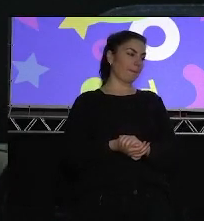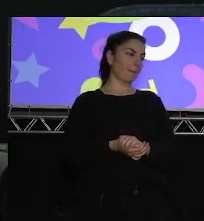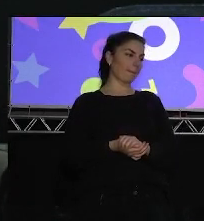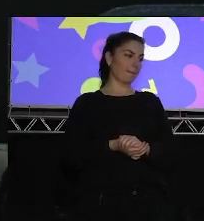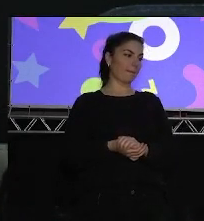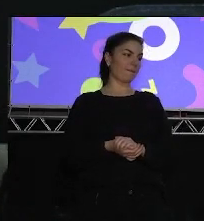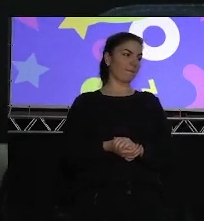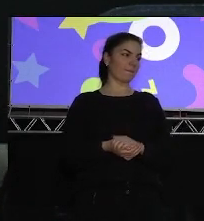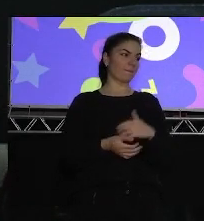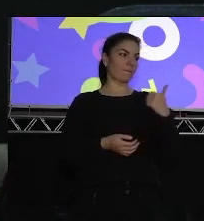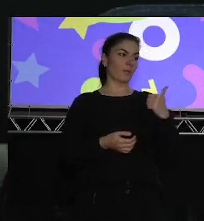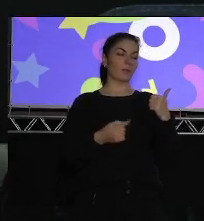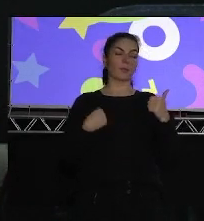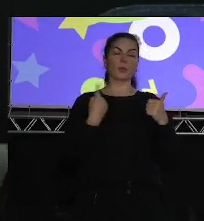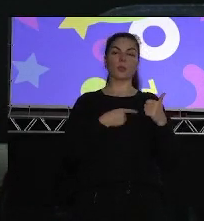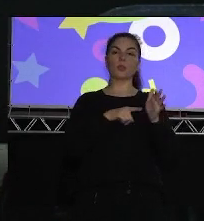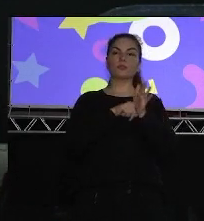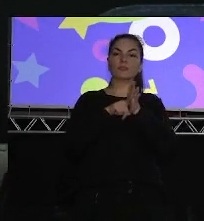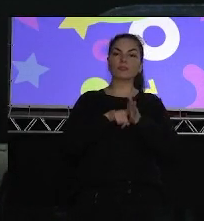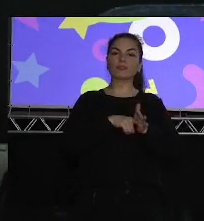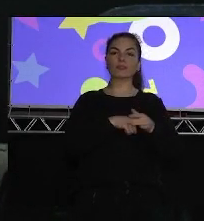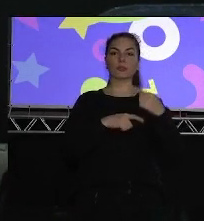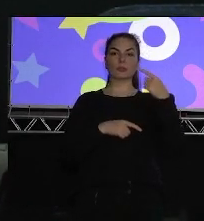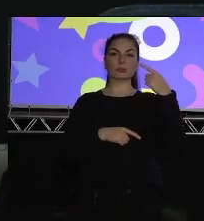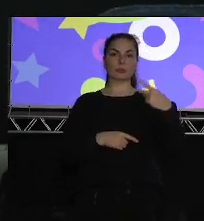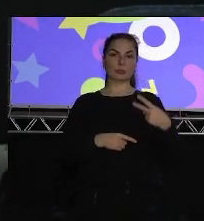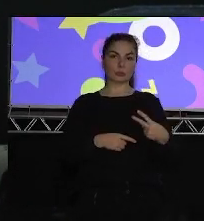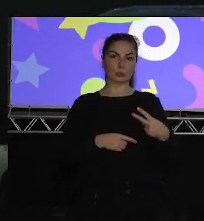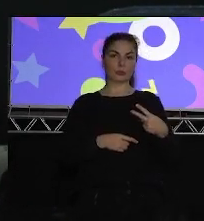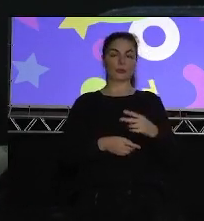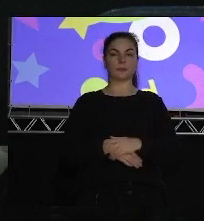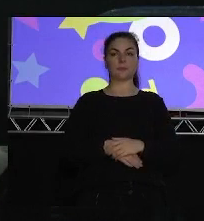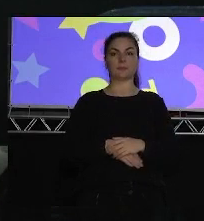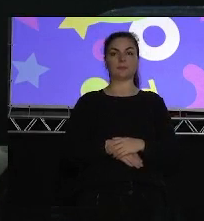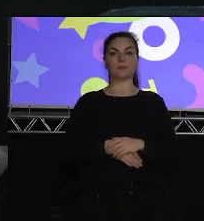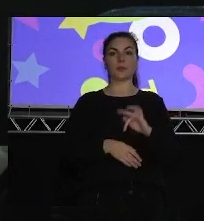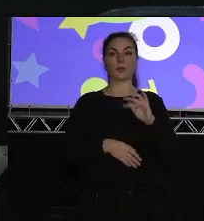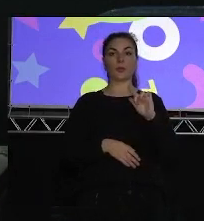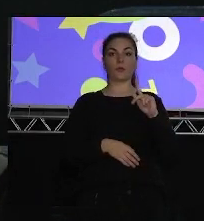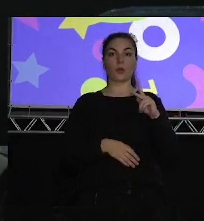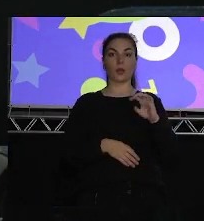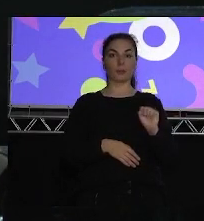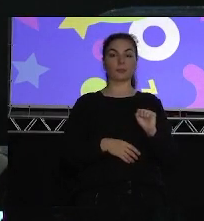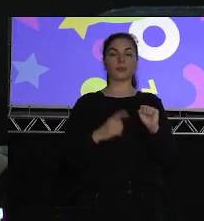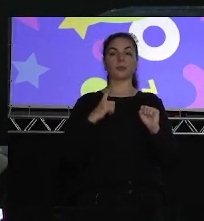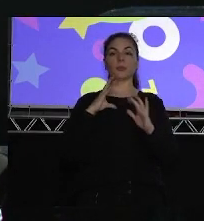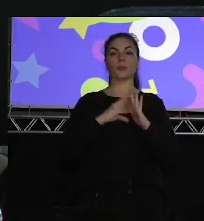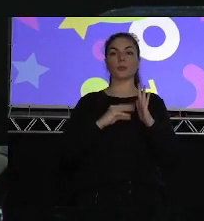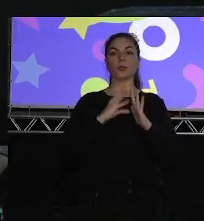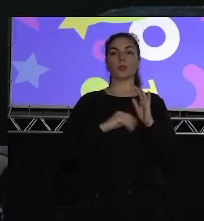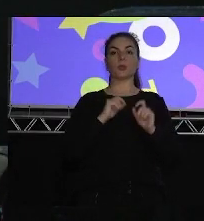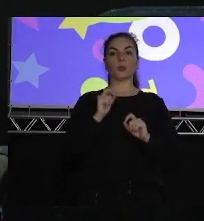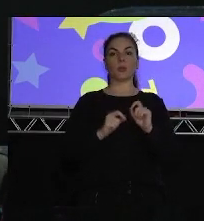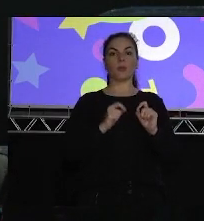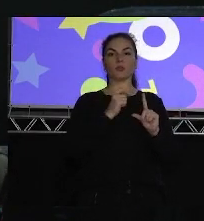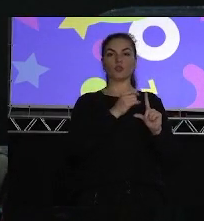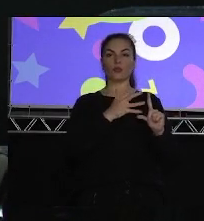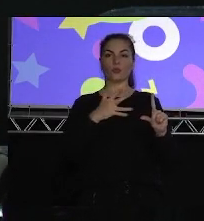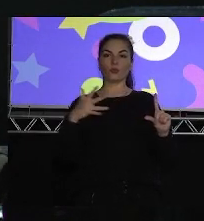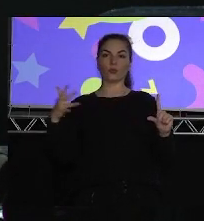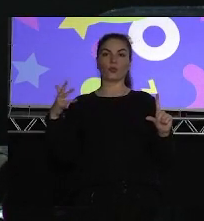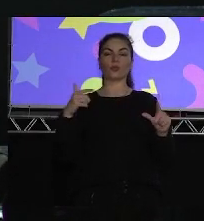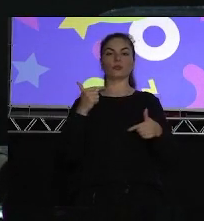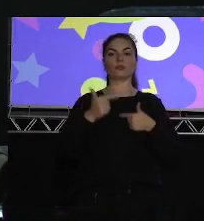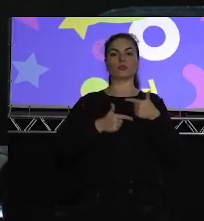value streams que nós mapeamos, né? Então, a ideia do Flaps é justamente essa, ele tem um modelo de fluxo de